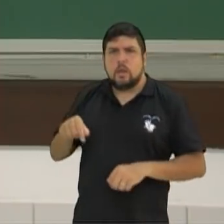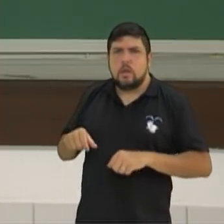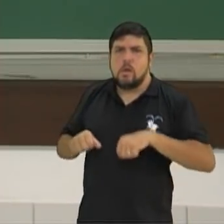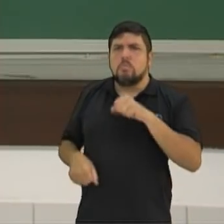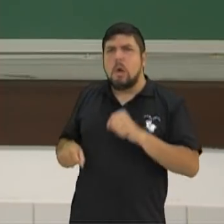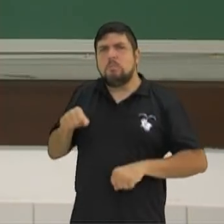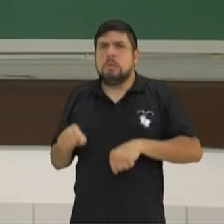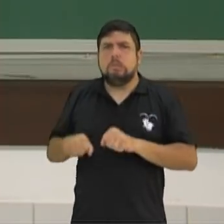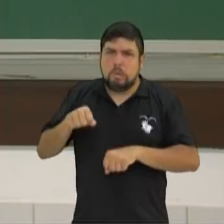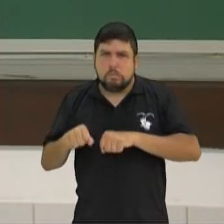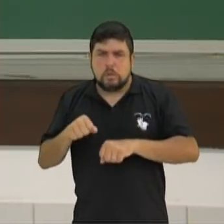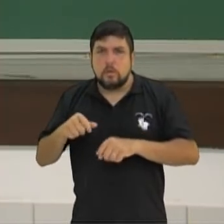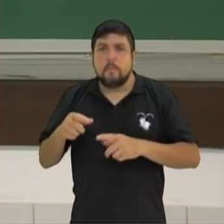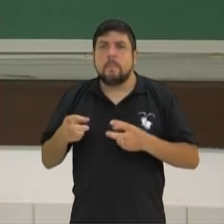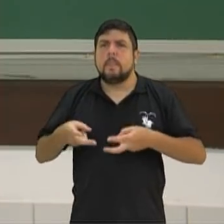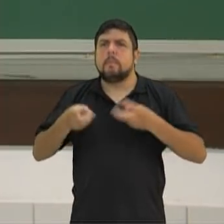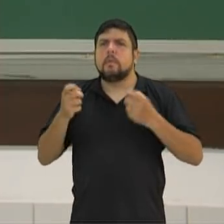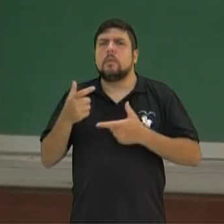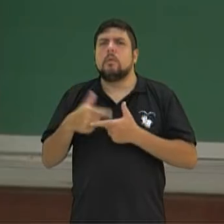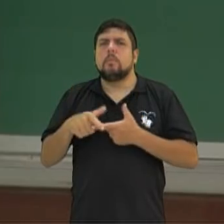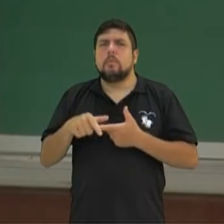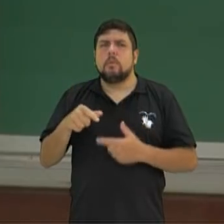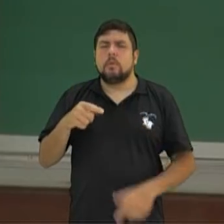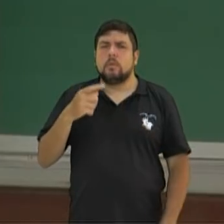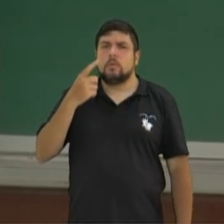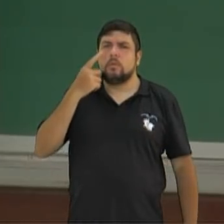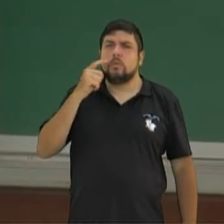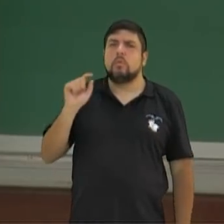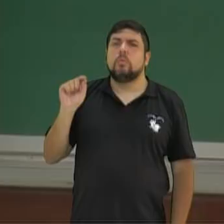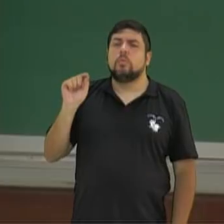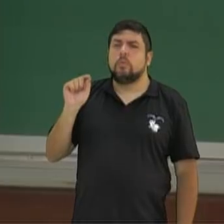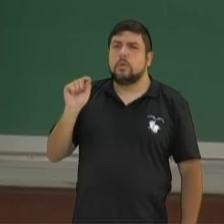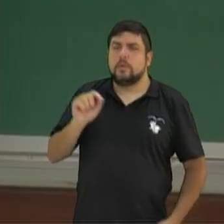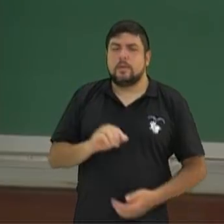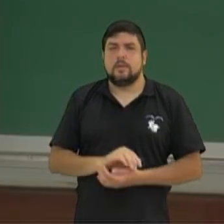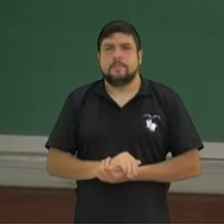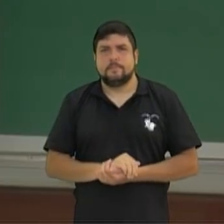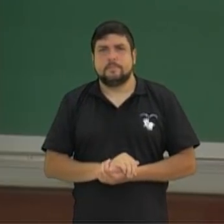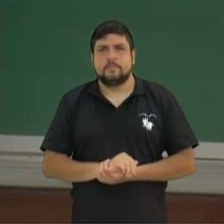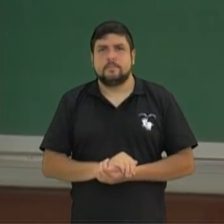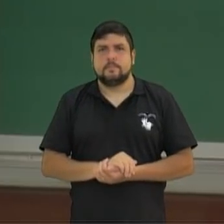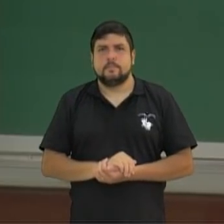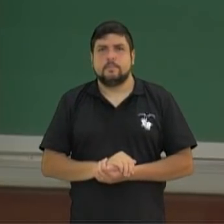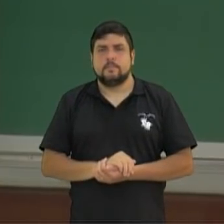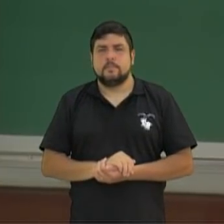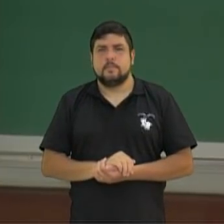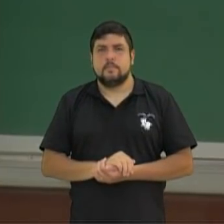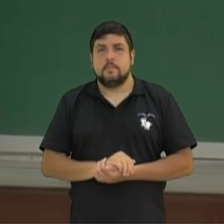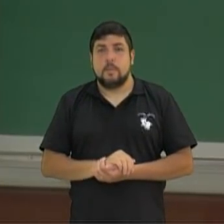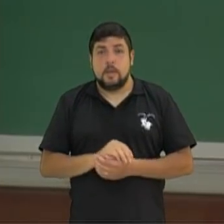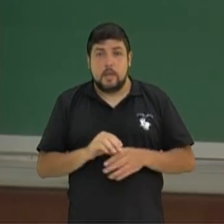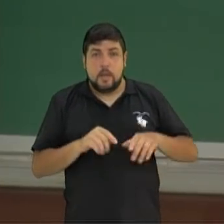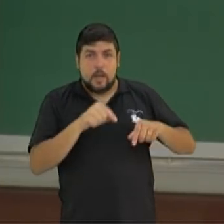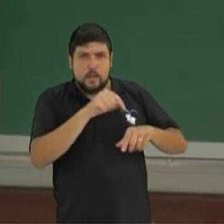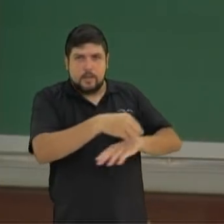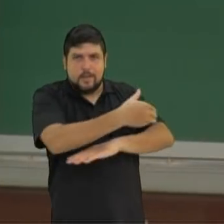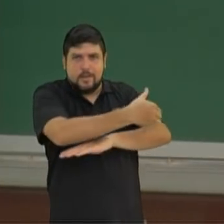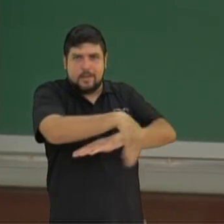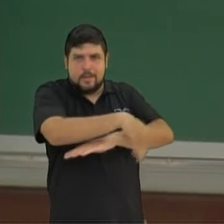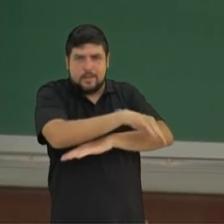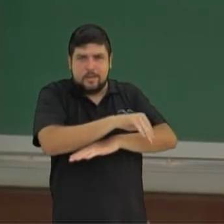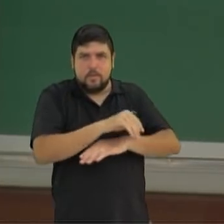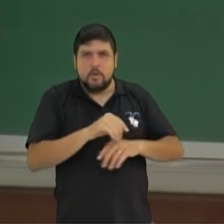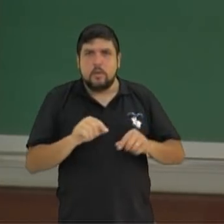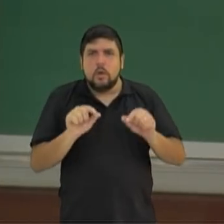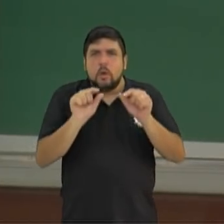perceberam um problema. Olha só, as bicicletas que andam na estrada, elas têm